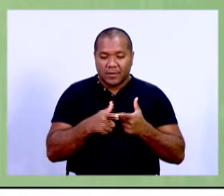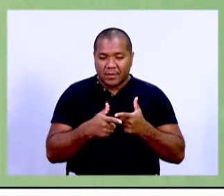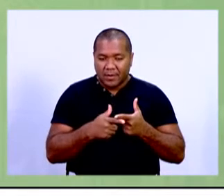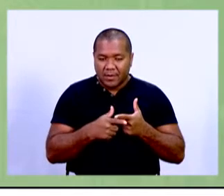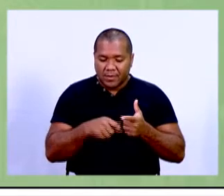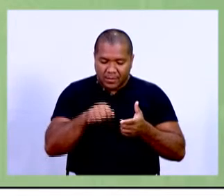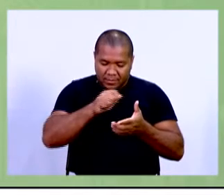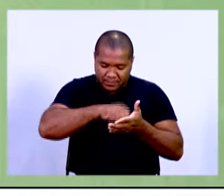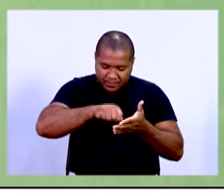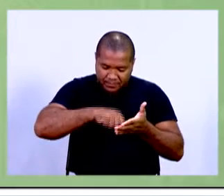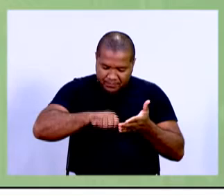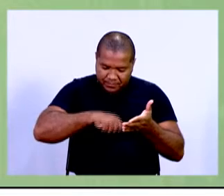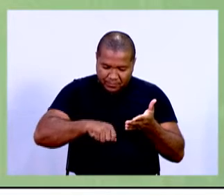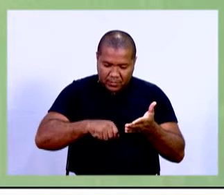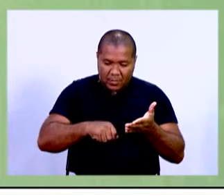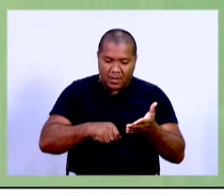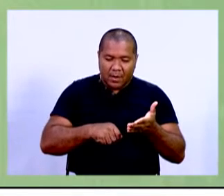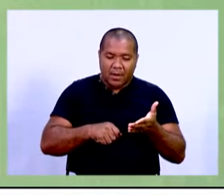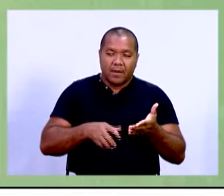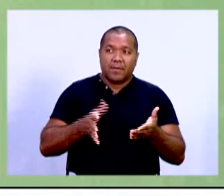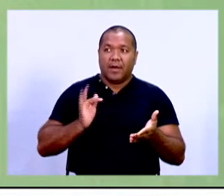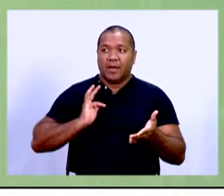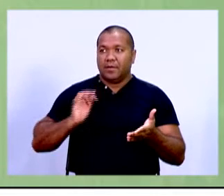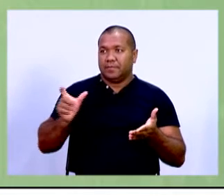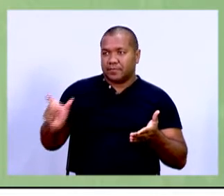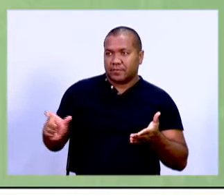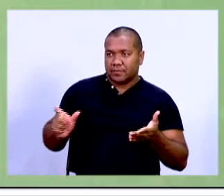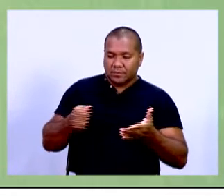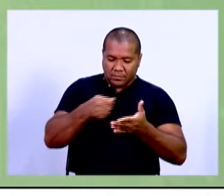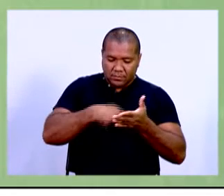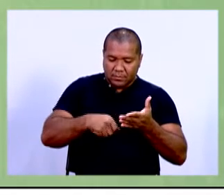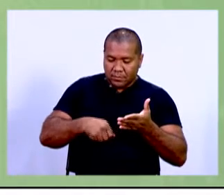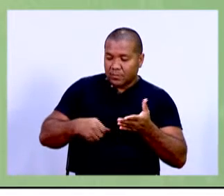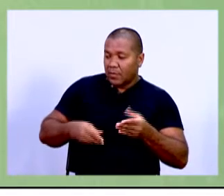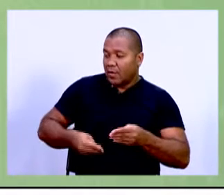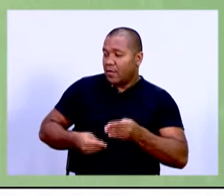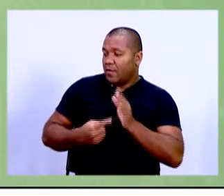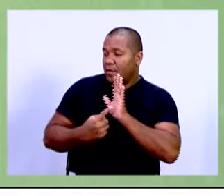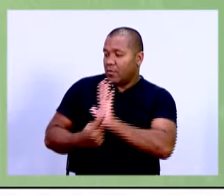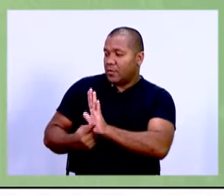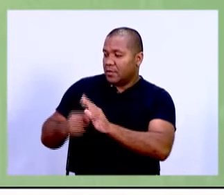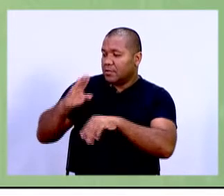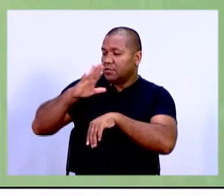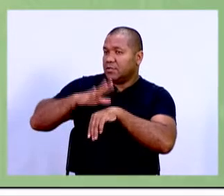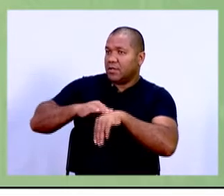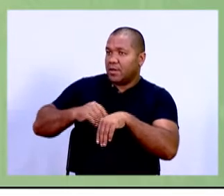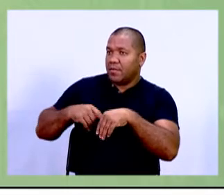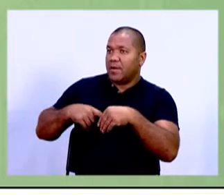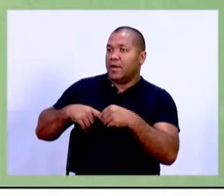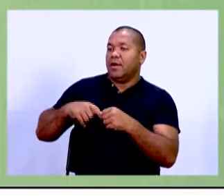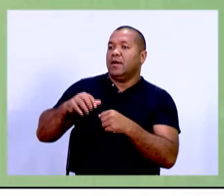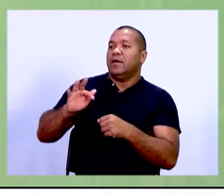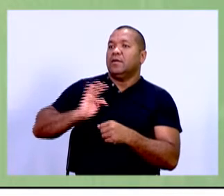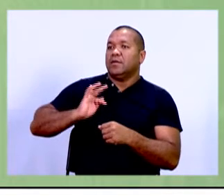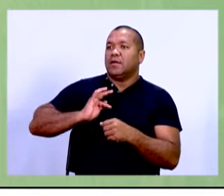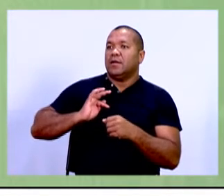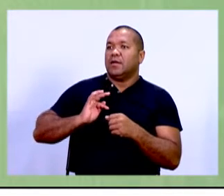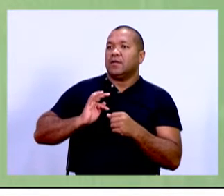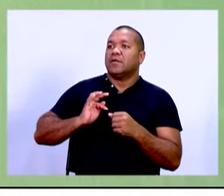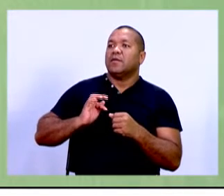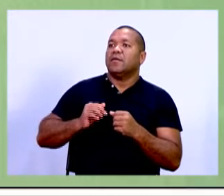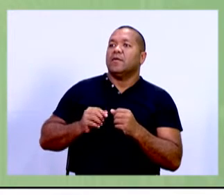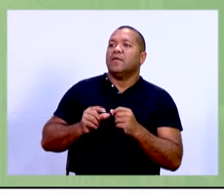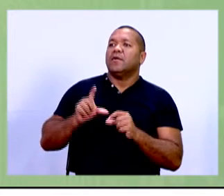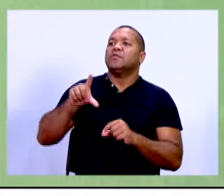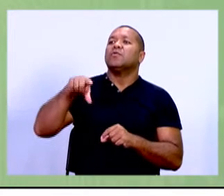vai descrever o problema para o técnico, vai abrir o chamado também, vai selecionar a categoria do